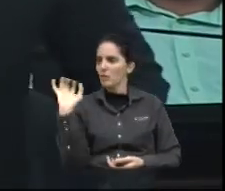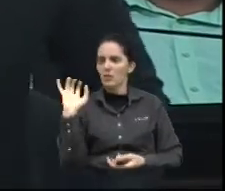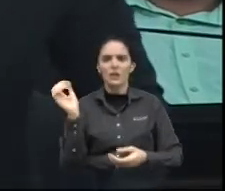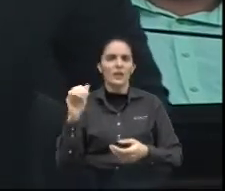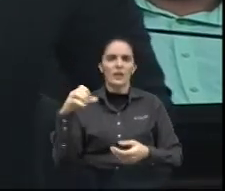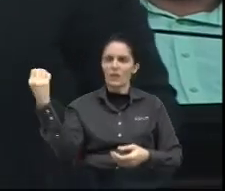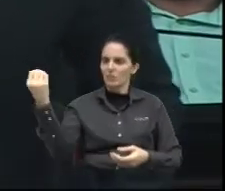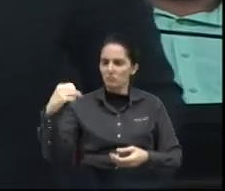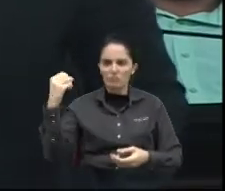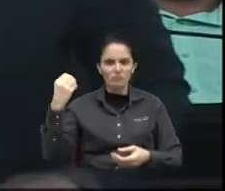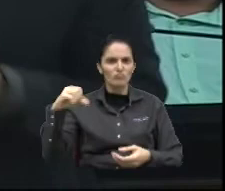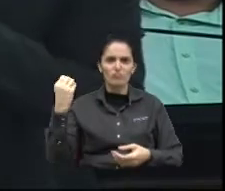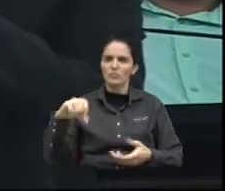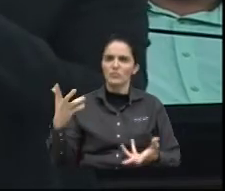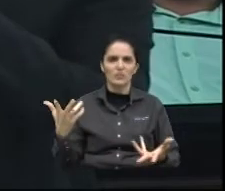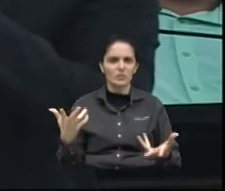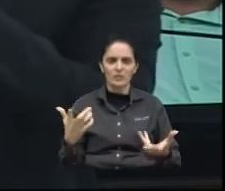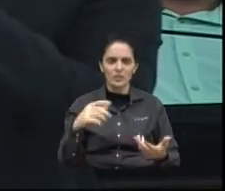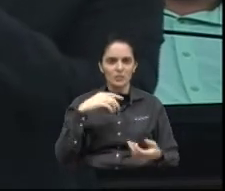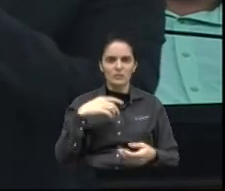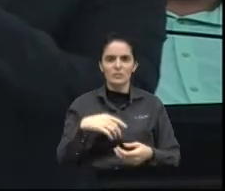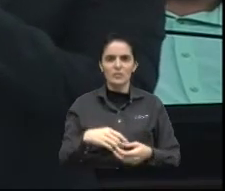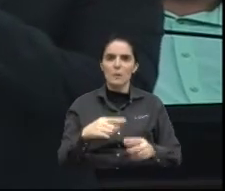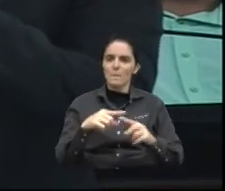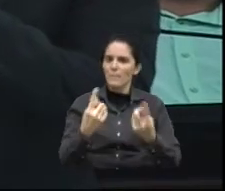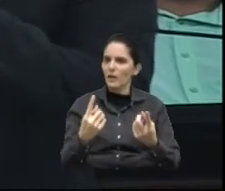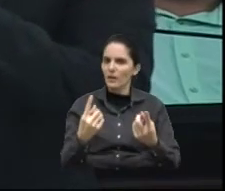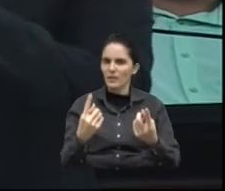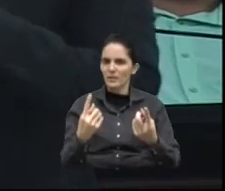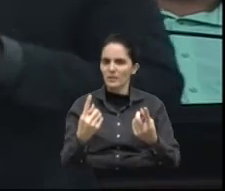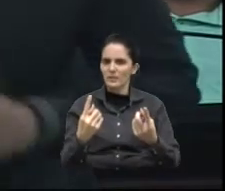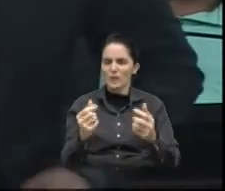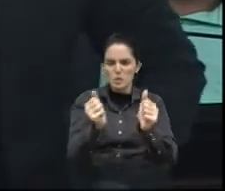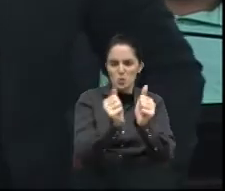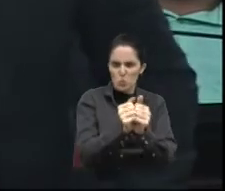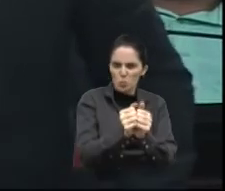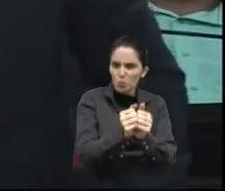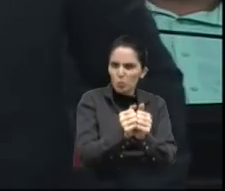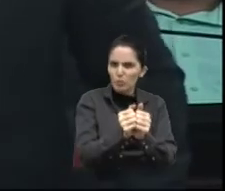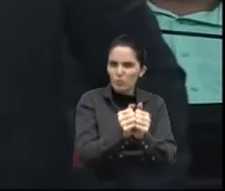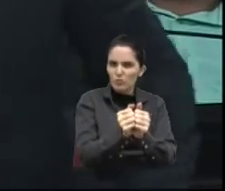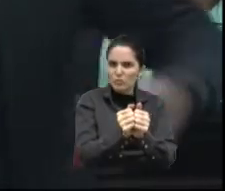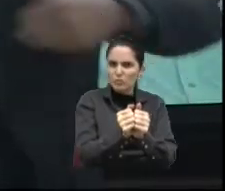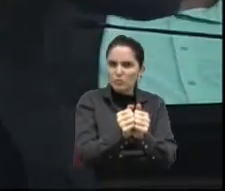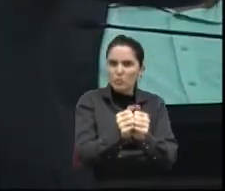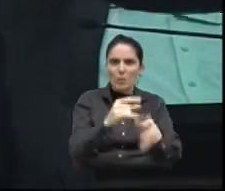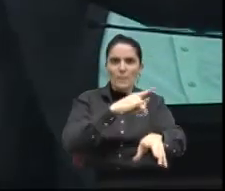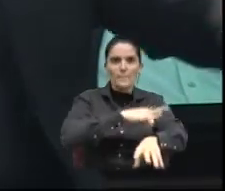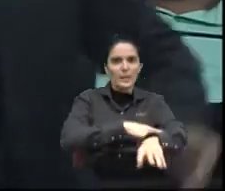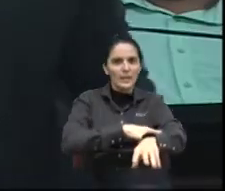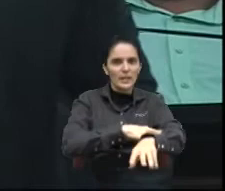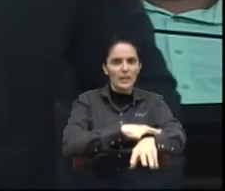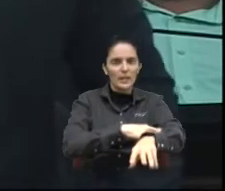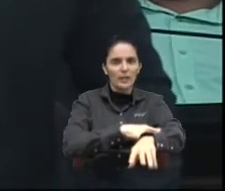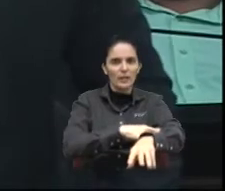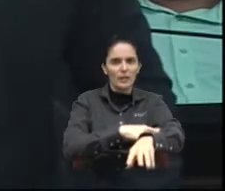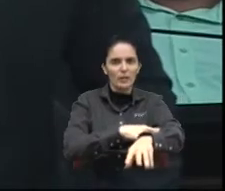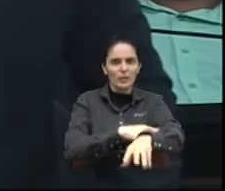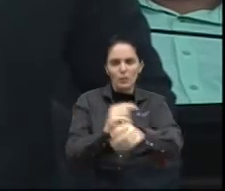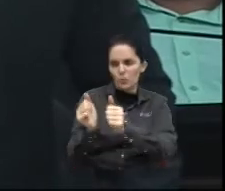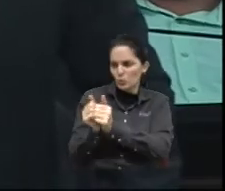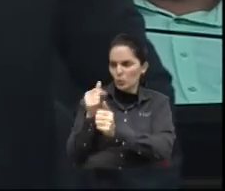então a usar o banheiro e uma mulher fazendo xixi do meu lado porque ela mudou de 9